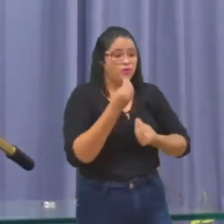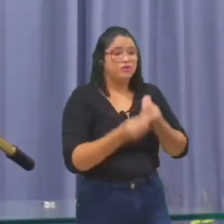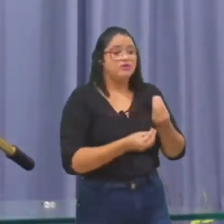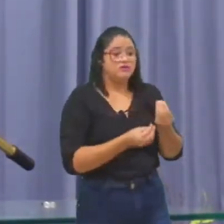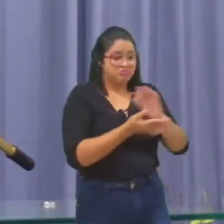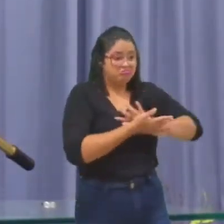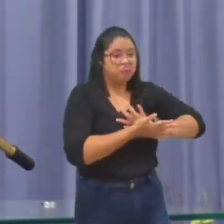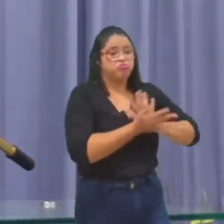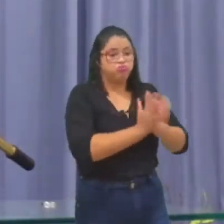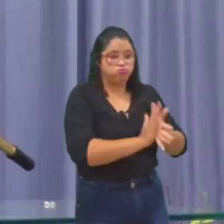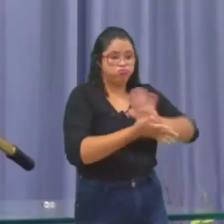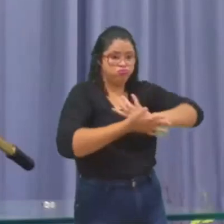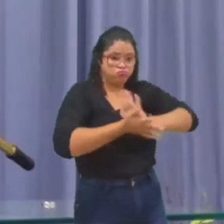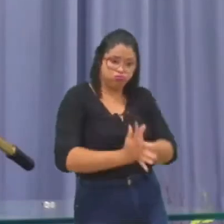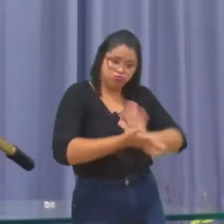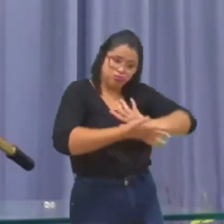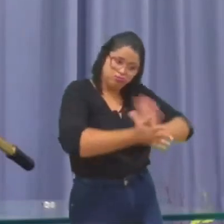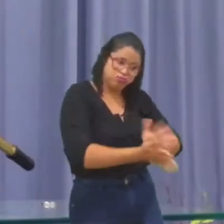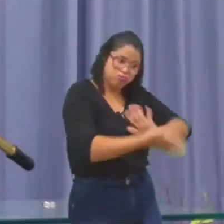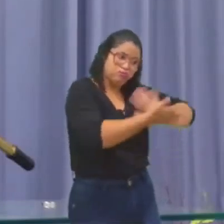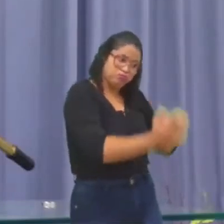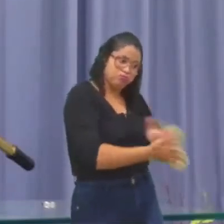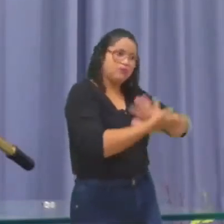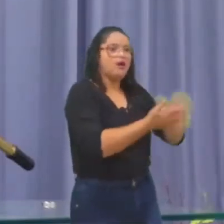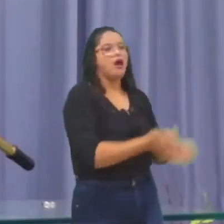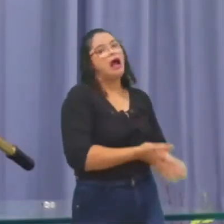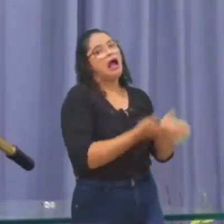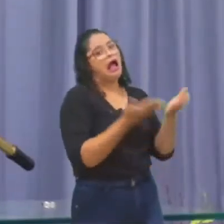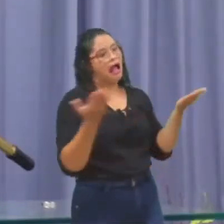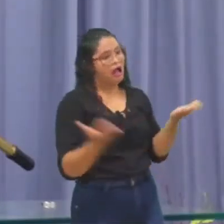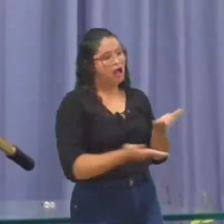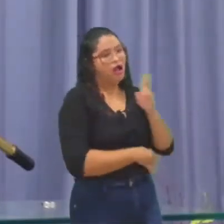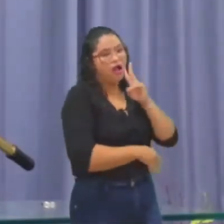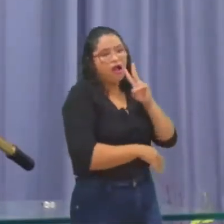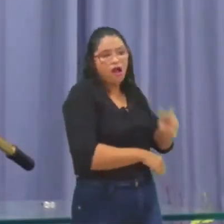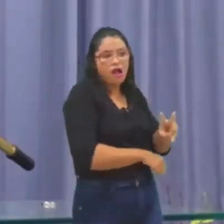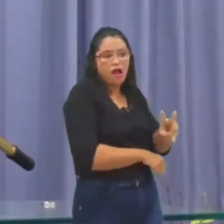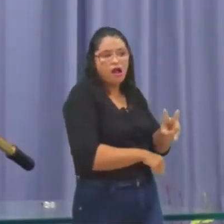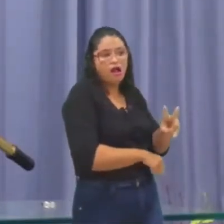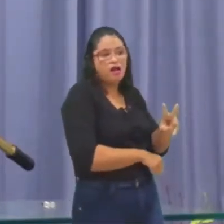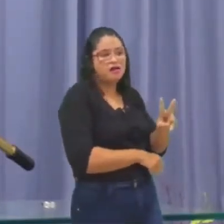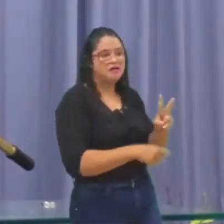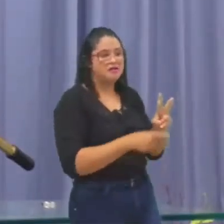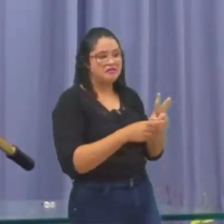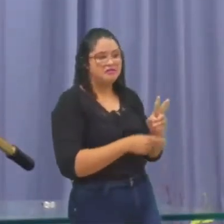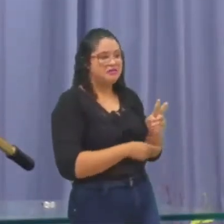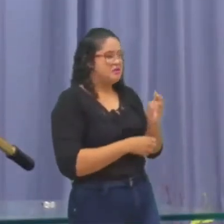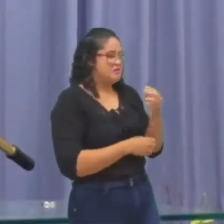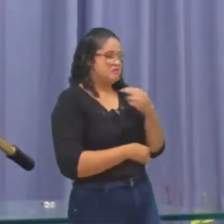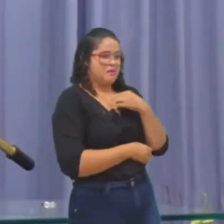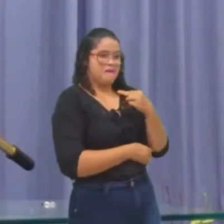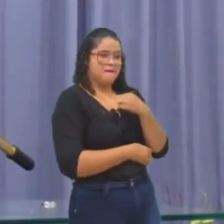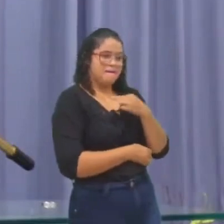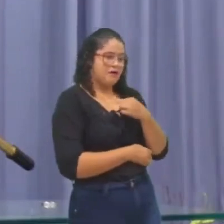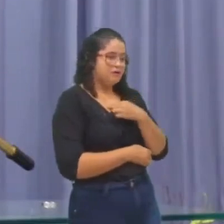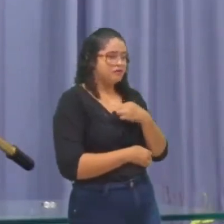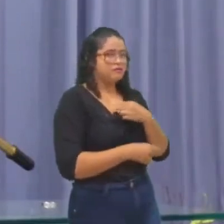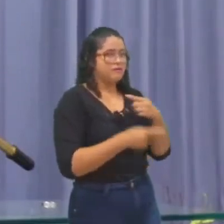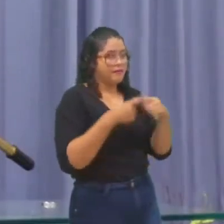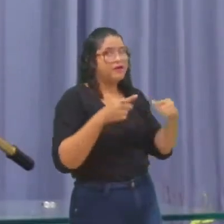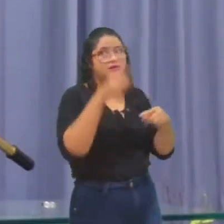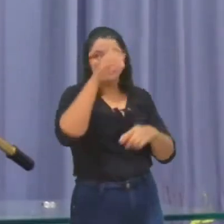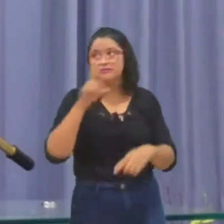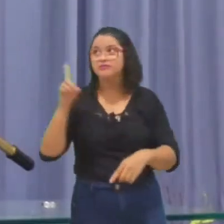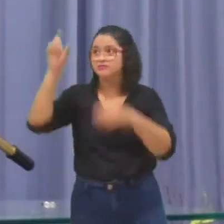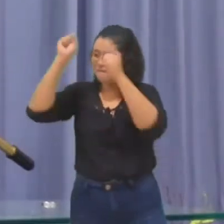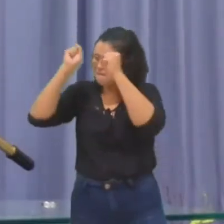derrotados. Vamos pelo caminho dos 2 espias, que olharam e viram, eu não posso, mas o meu Deus pode.